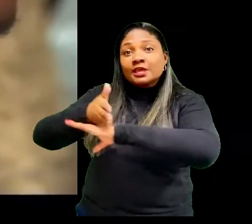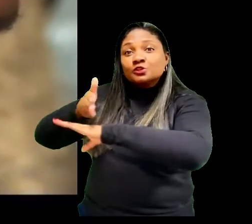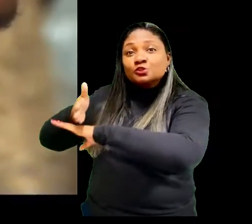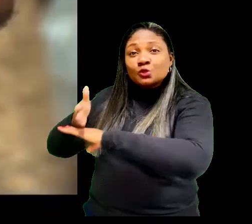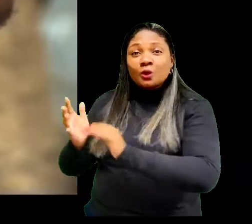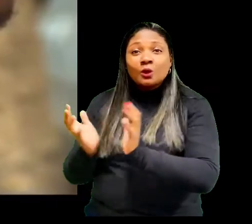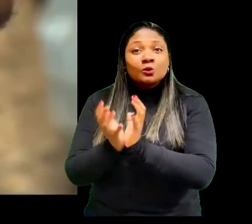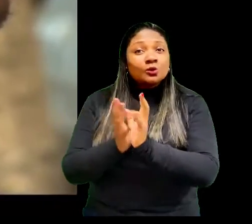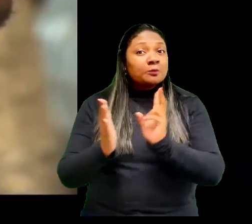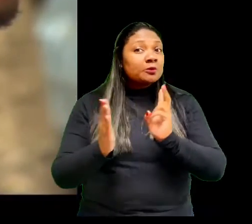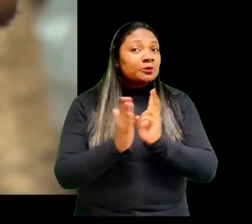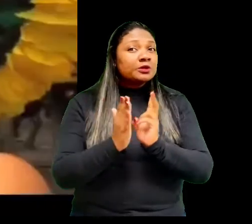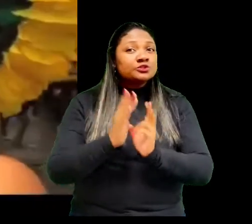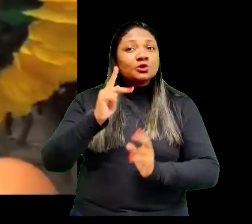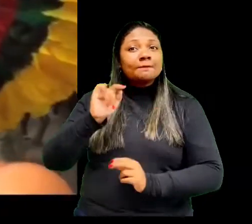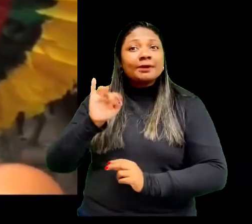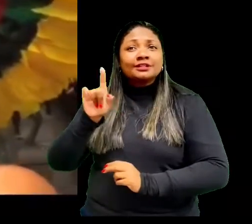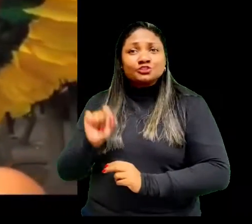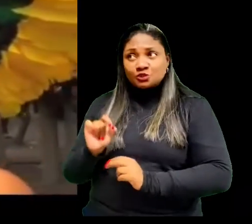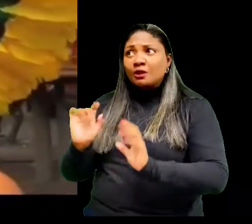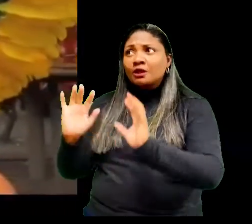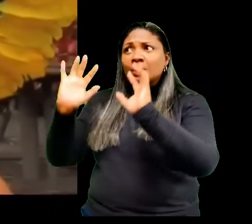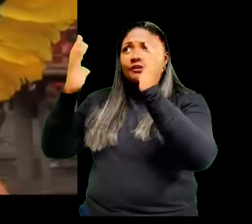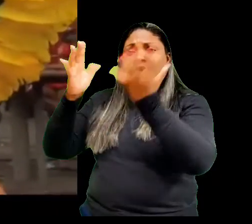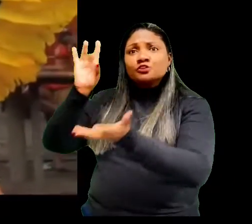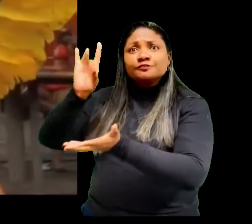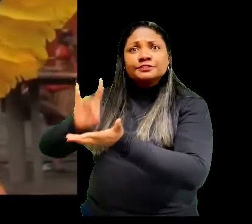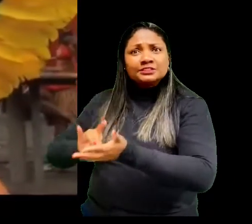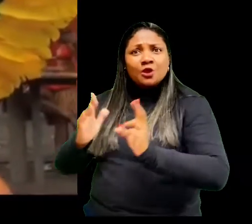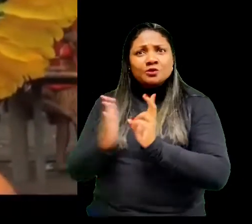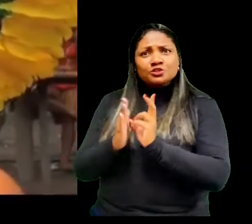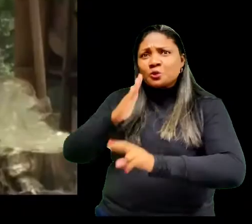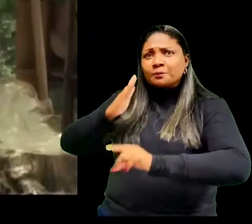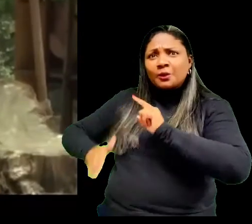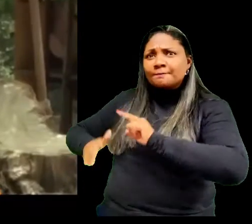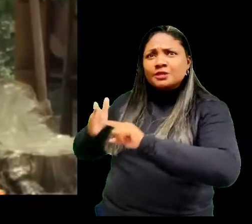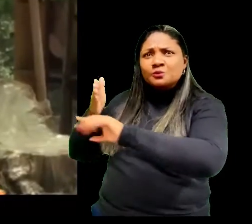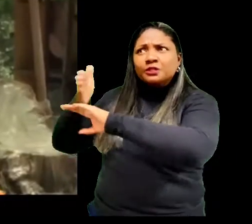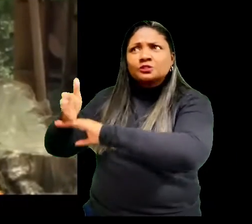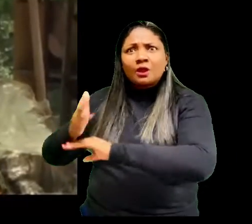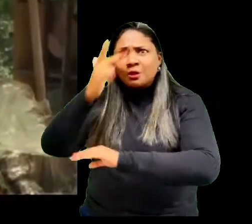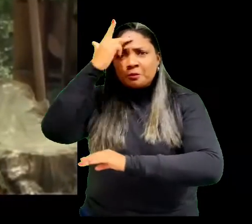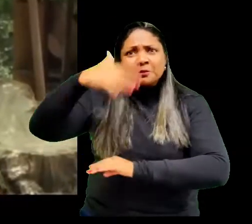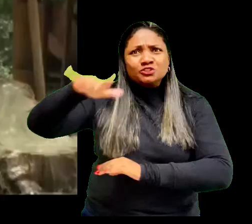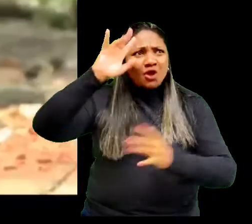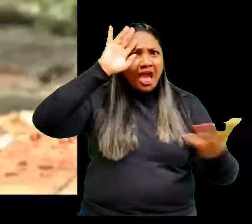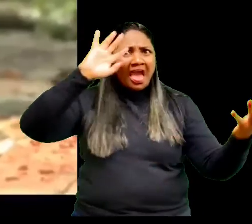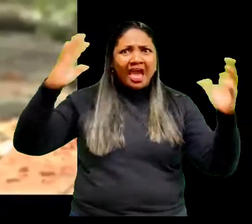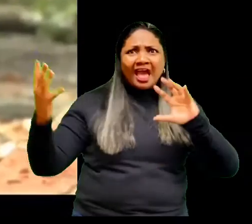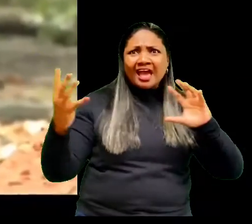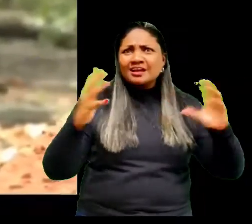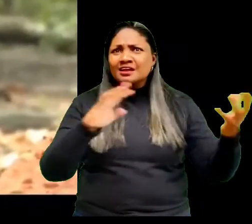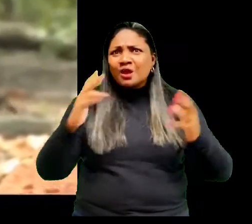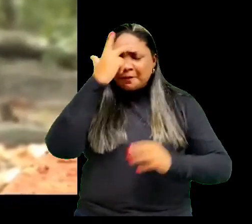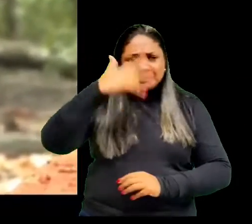entrada dos índios pataxós no local do evento oficial, o que acabou gerando muita revolta. Vários grupos